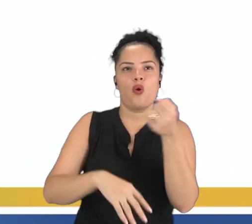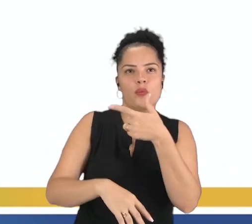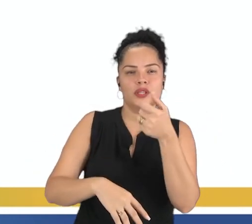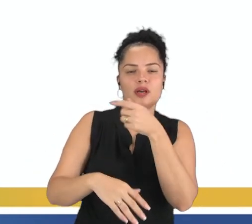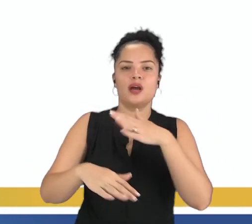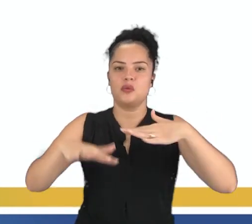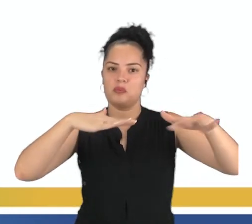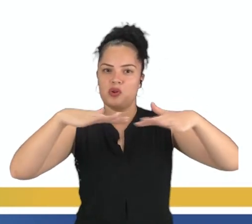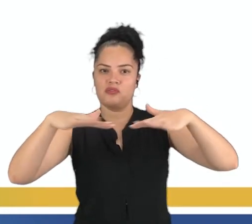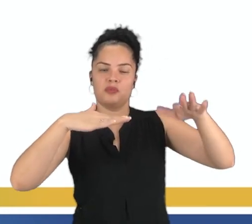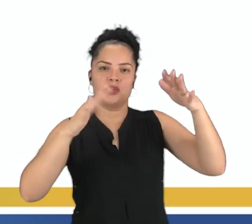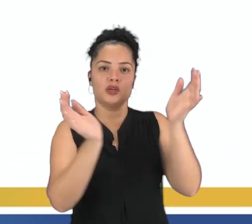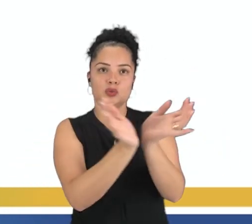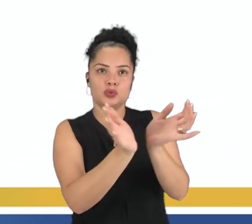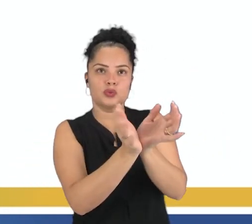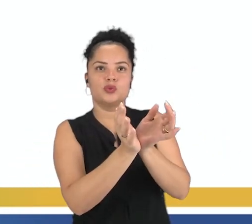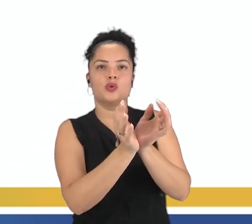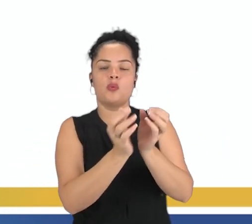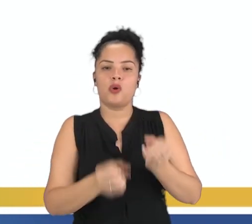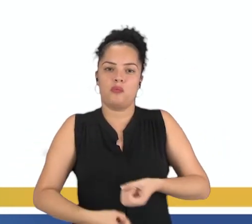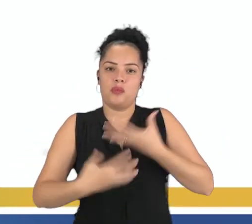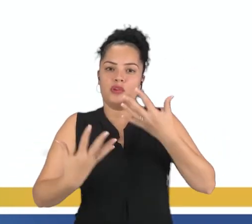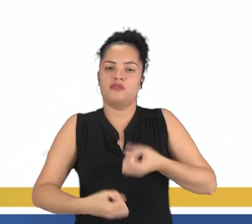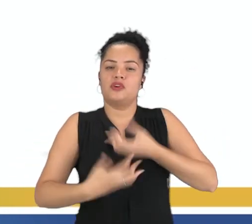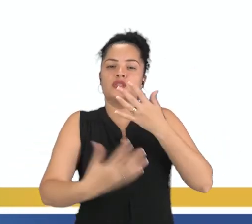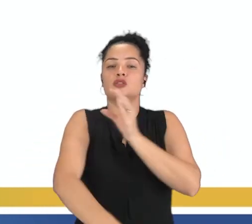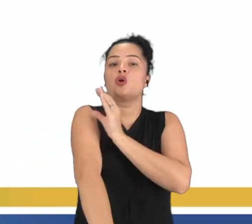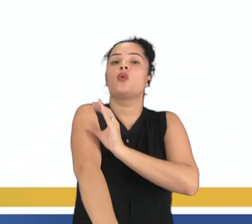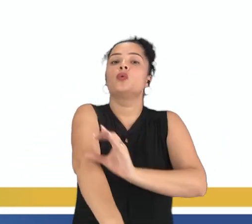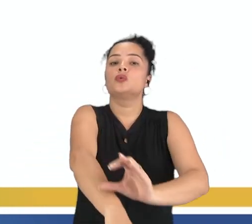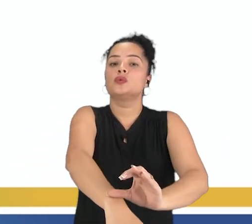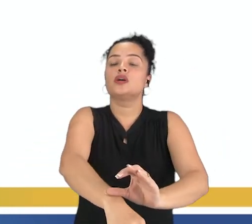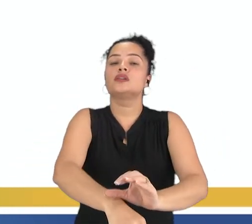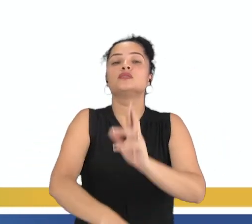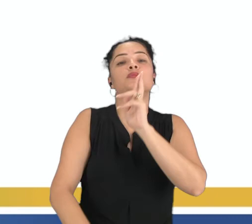coletivos ou manifestações culturais. Tenho certeza que